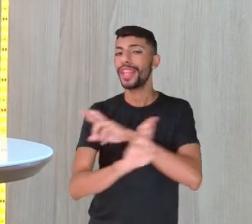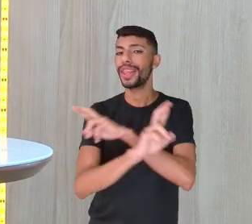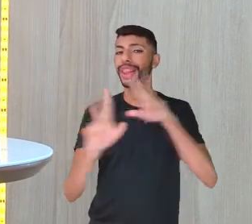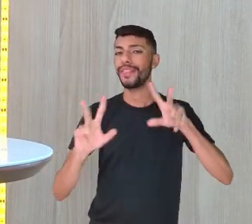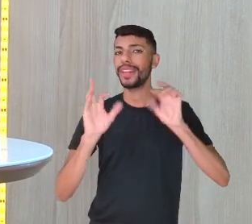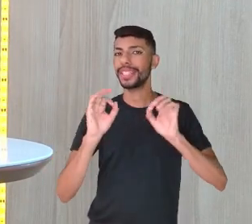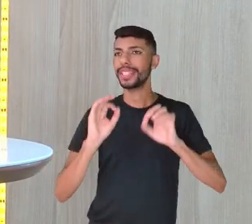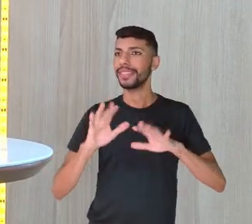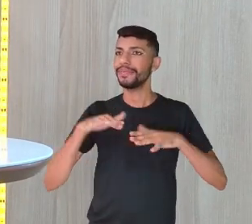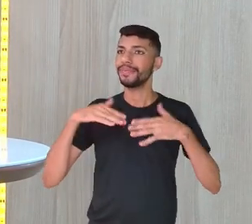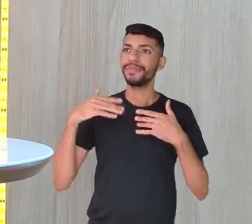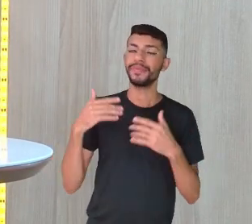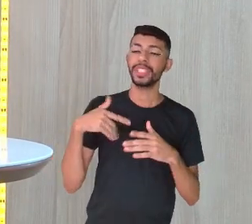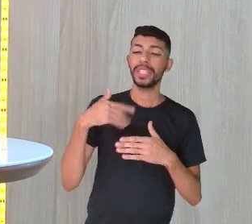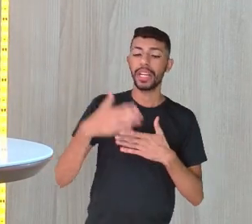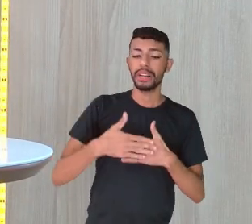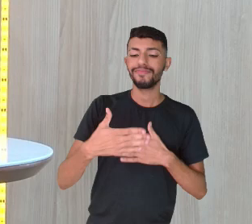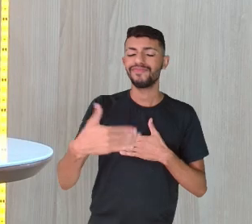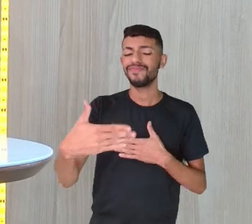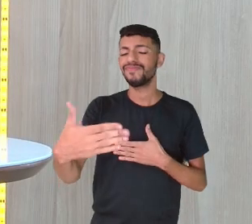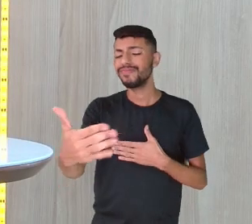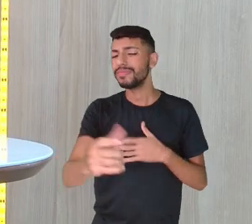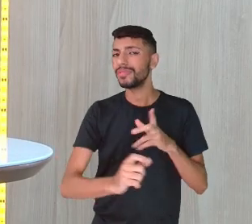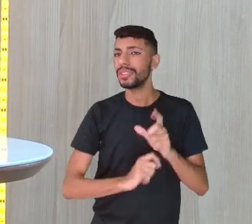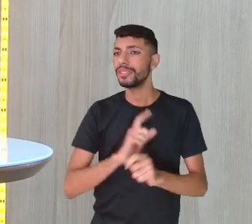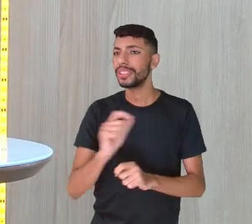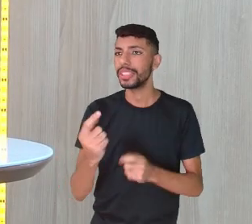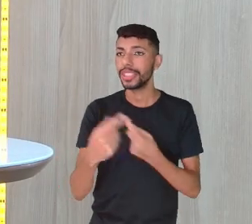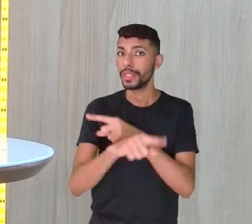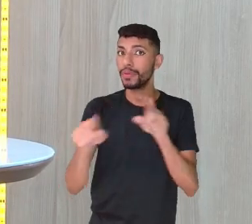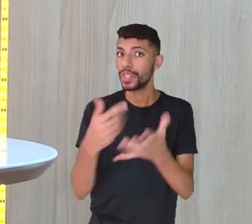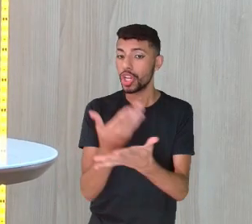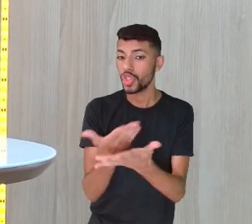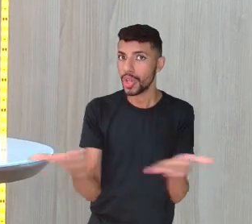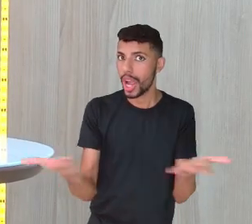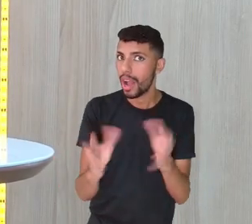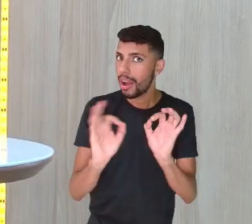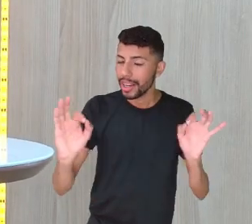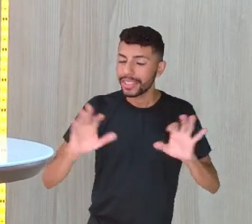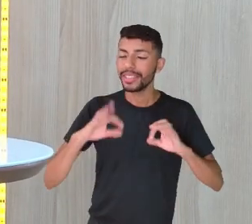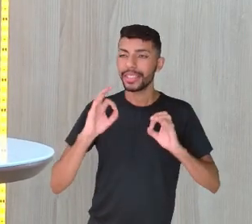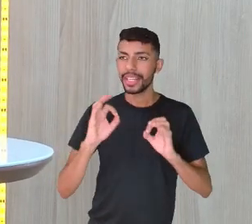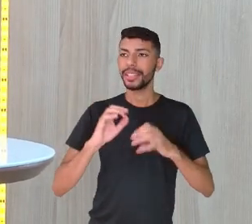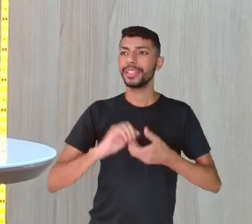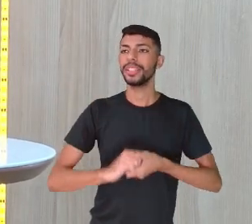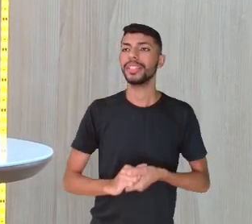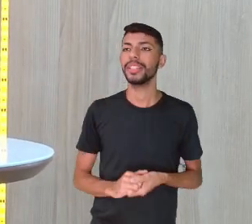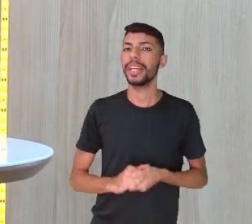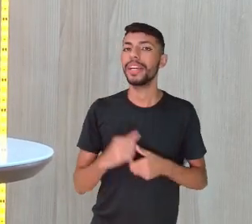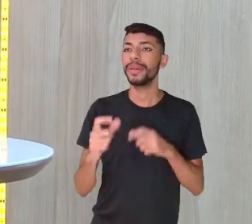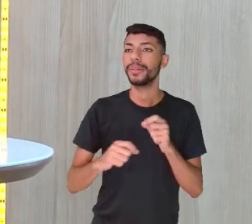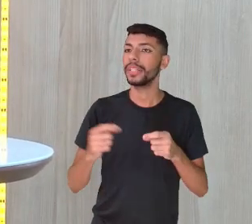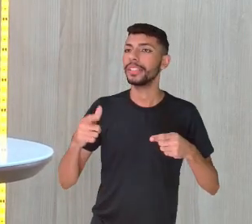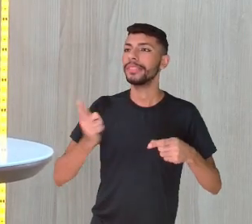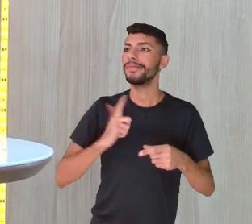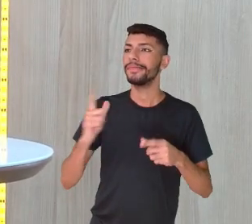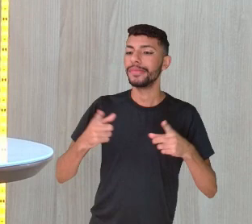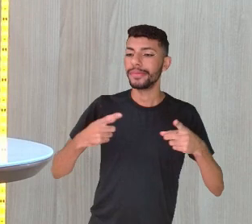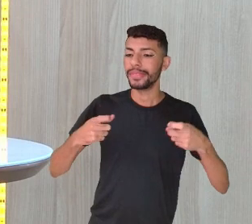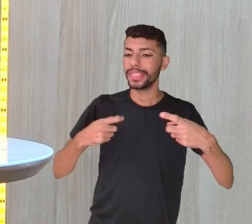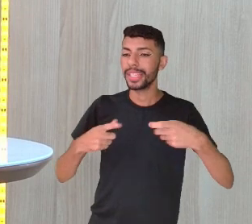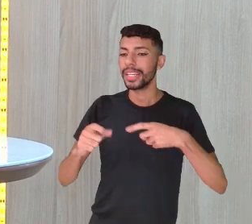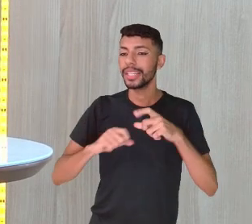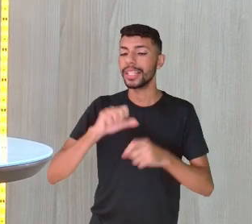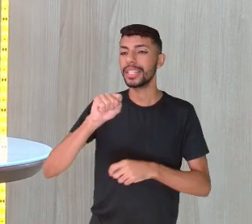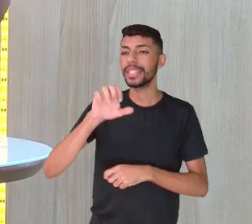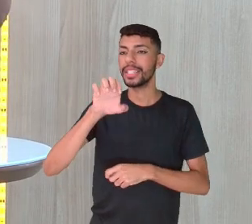vai levar, né, ao longo do tempo, e aí vocês não vão ver isso agora, isso é assunto mais pra frente, a guerra de secessão,